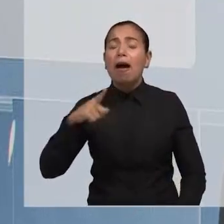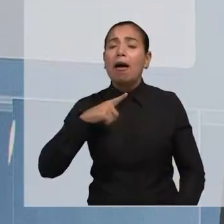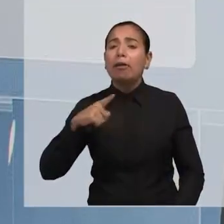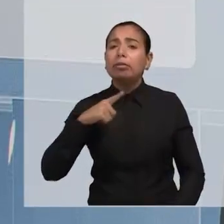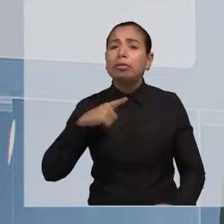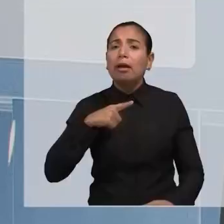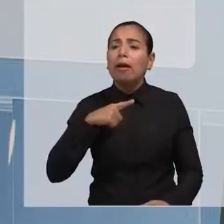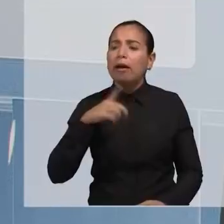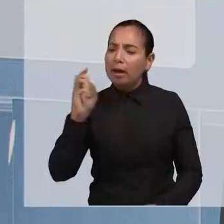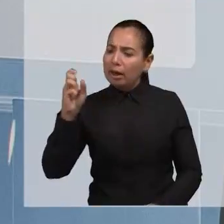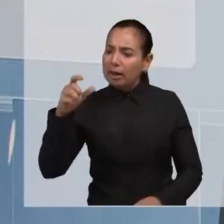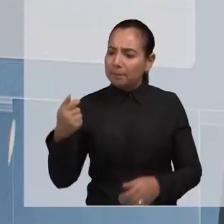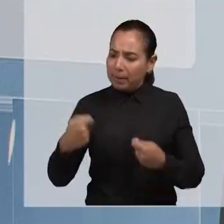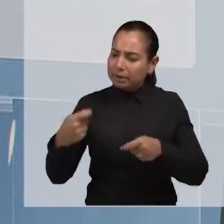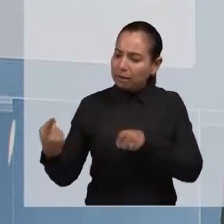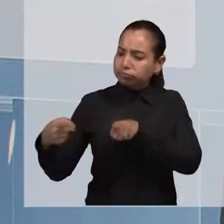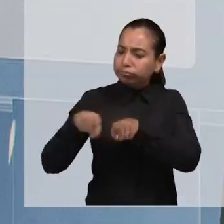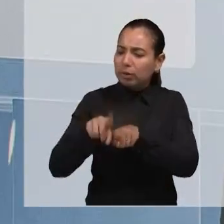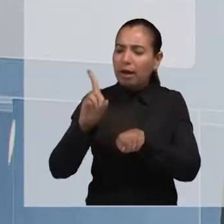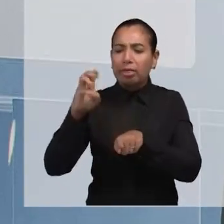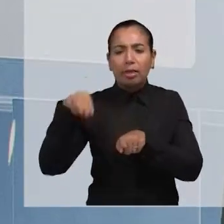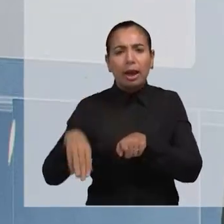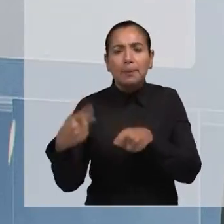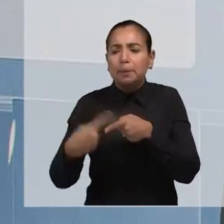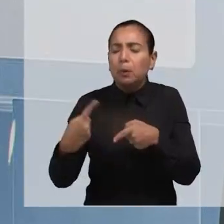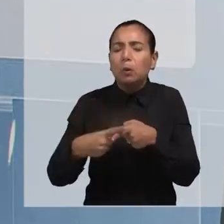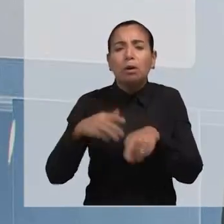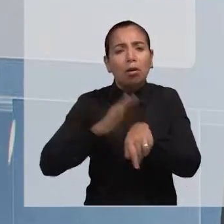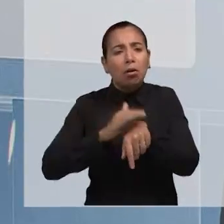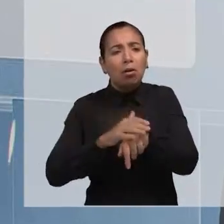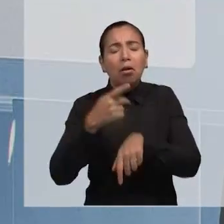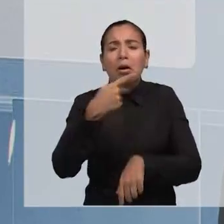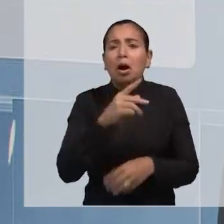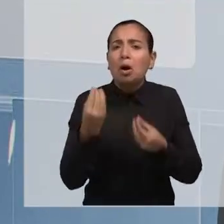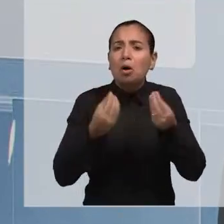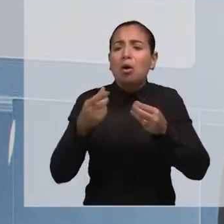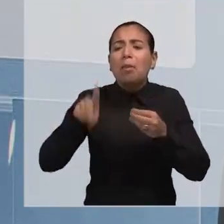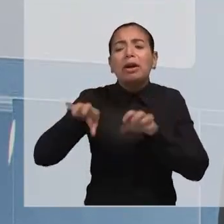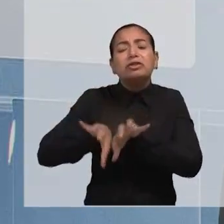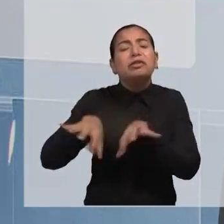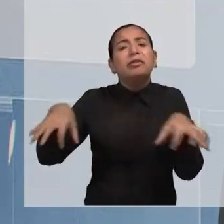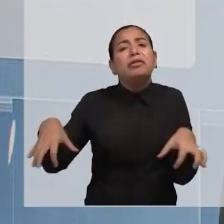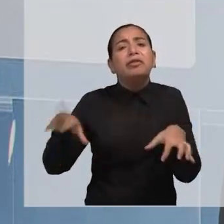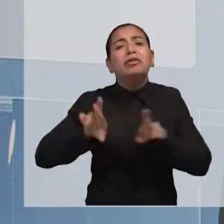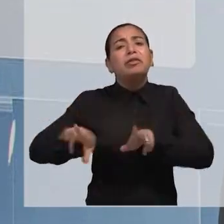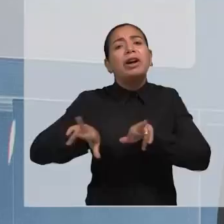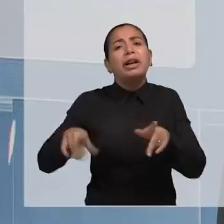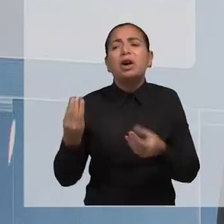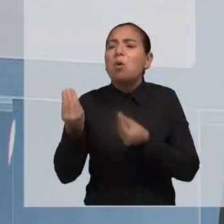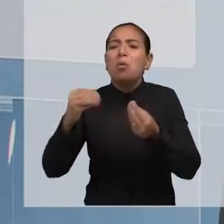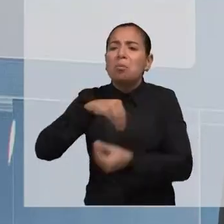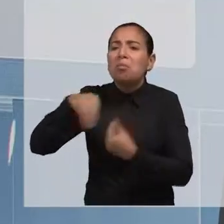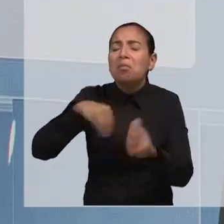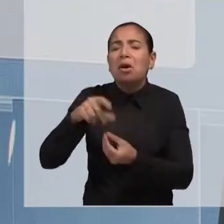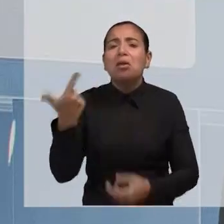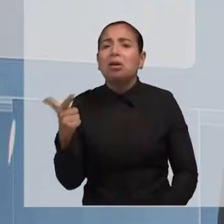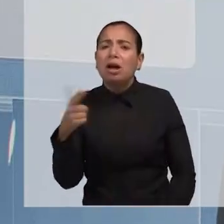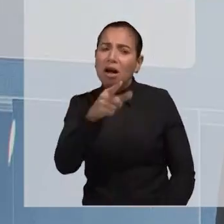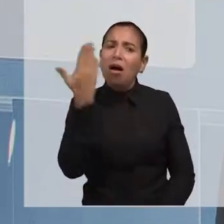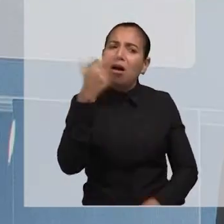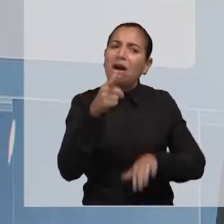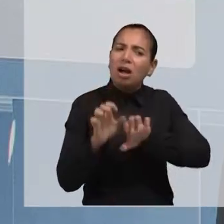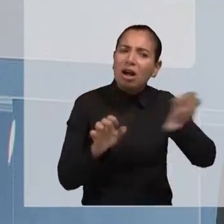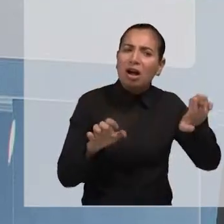DEM se o senhor, existe um antagonismo, é água e óleo, quer dizer, isso aí que não tem como o senhor misturar, o senhor disse que é de esquerda,